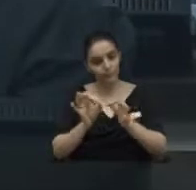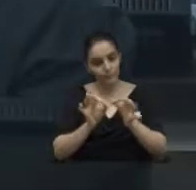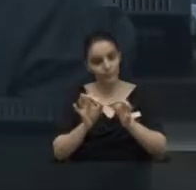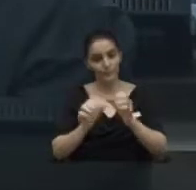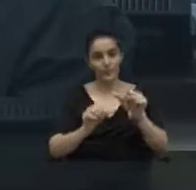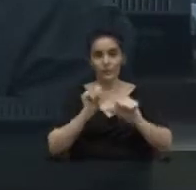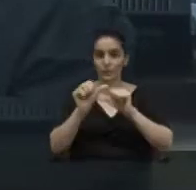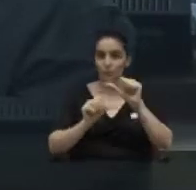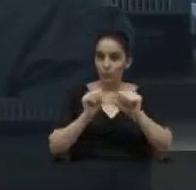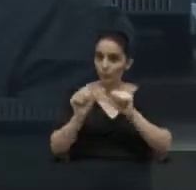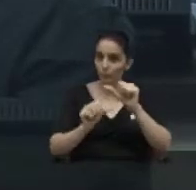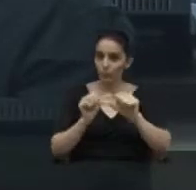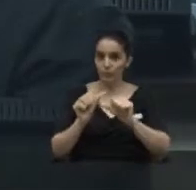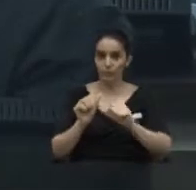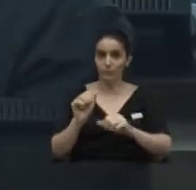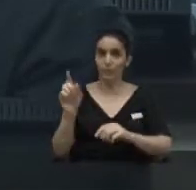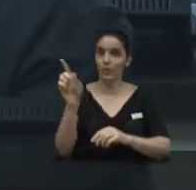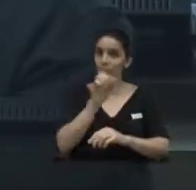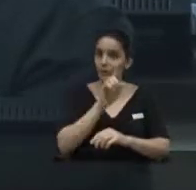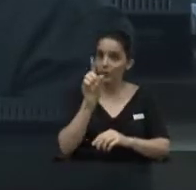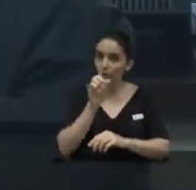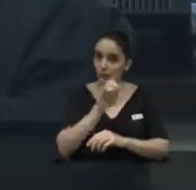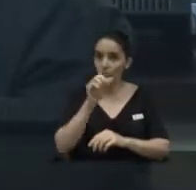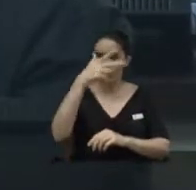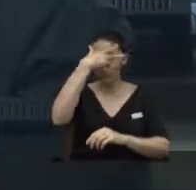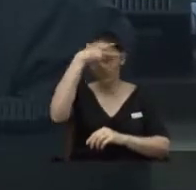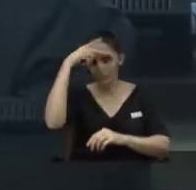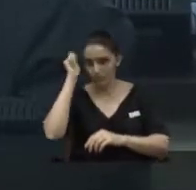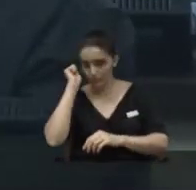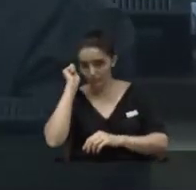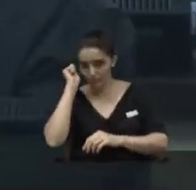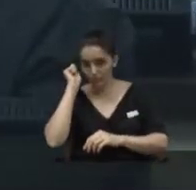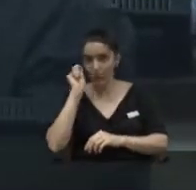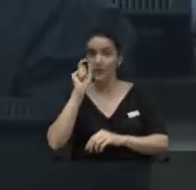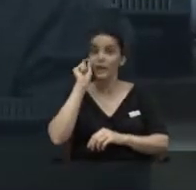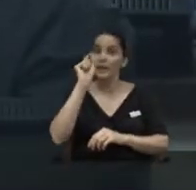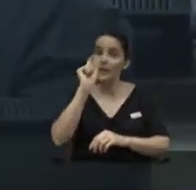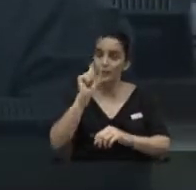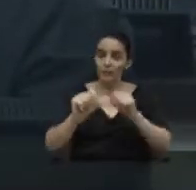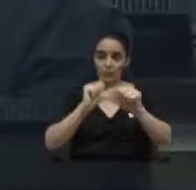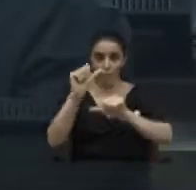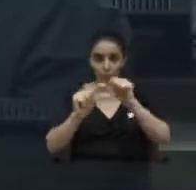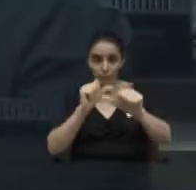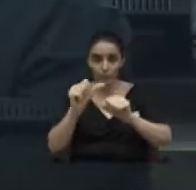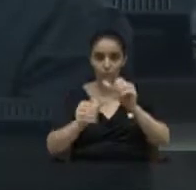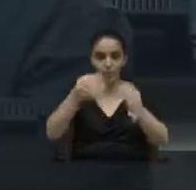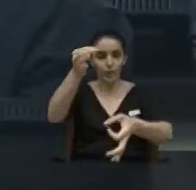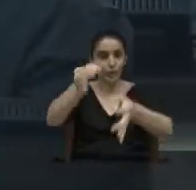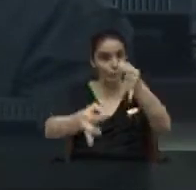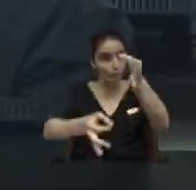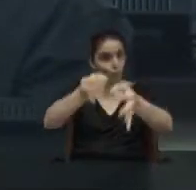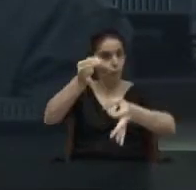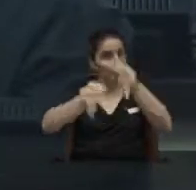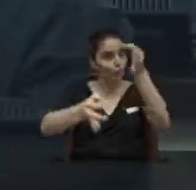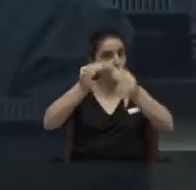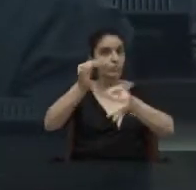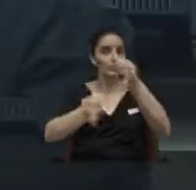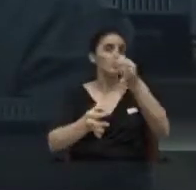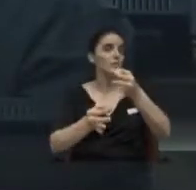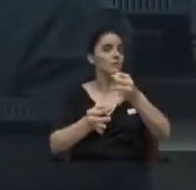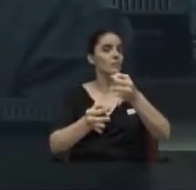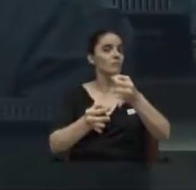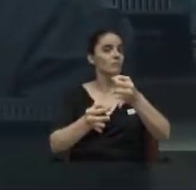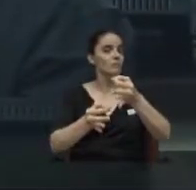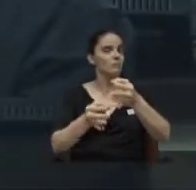uma decisão do judiciário, certo? E no decorrer de todo esse tempo foram